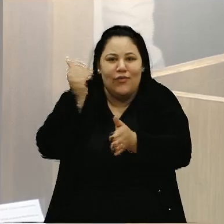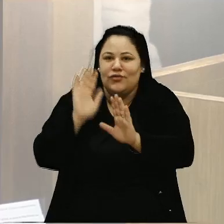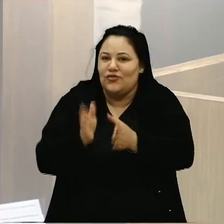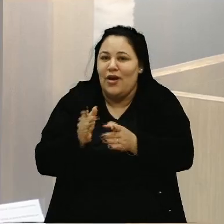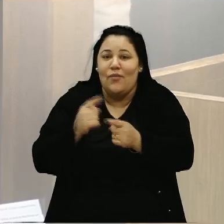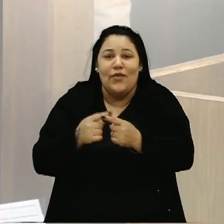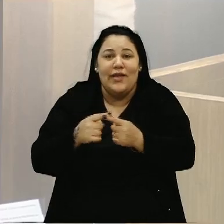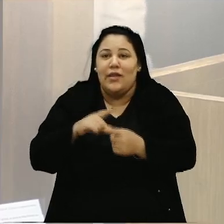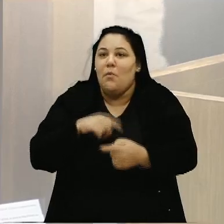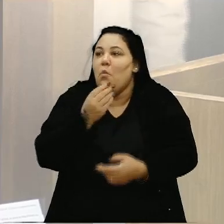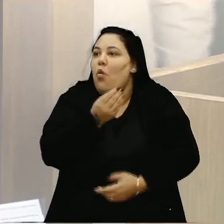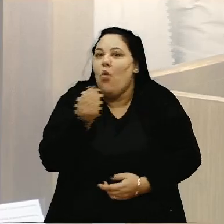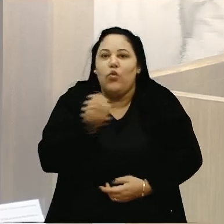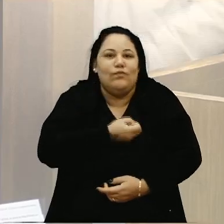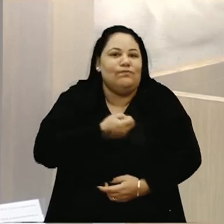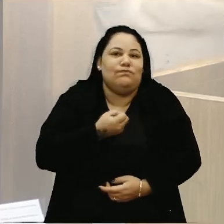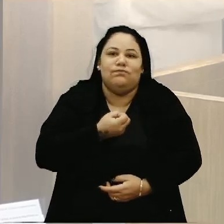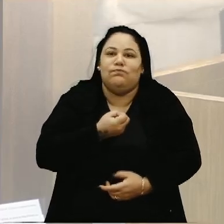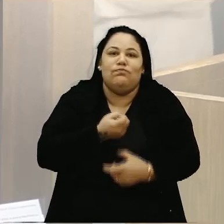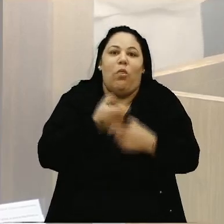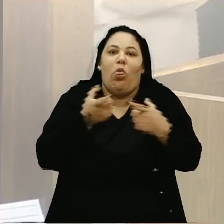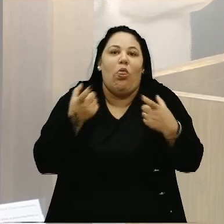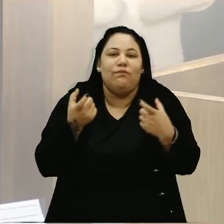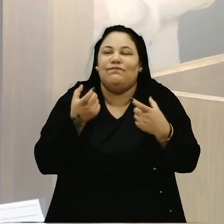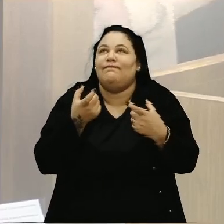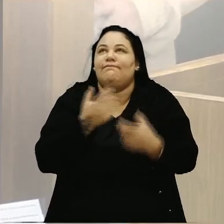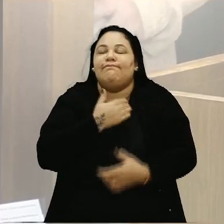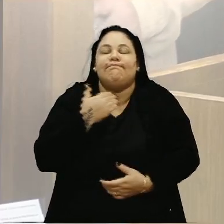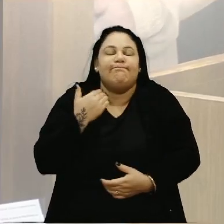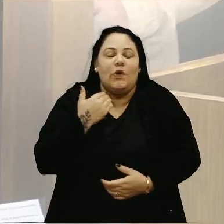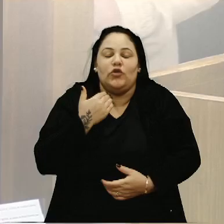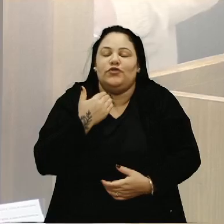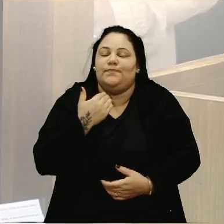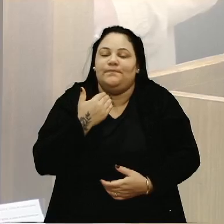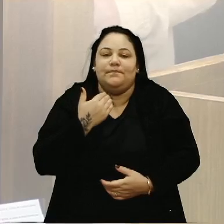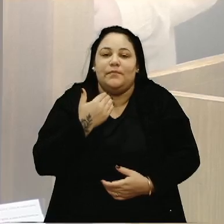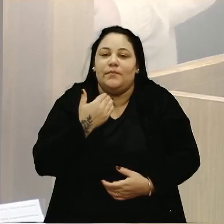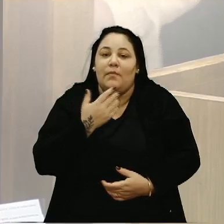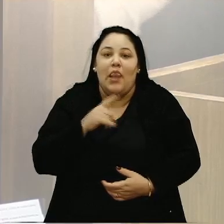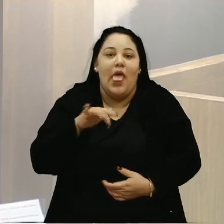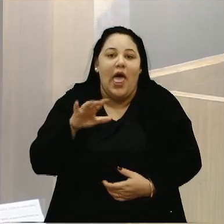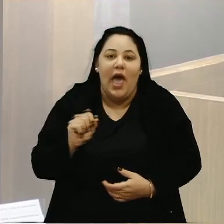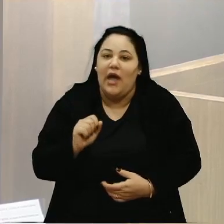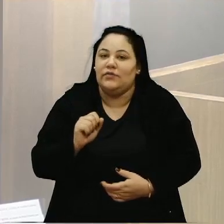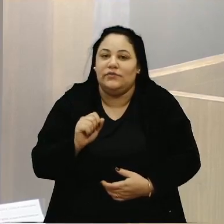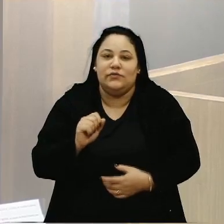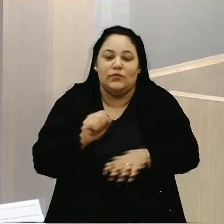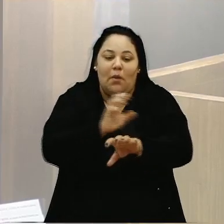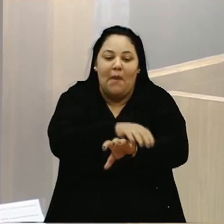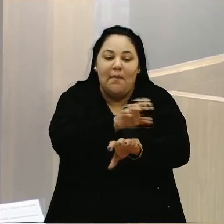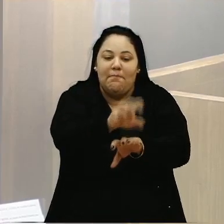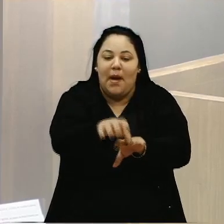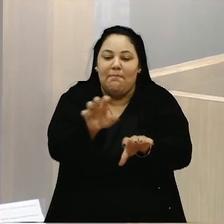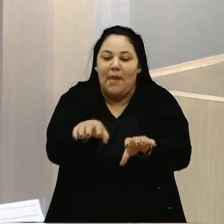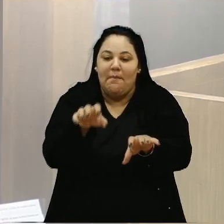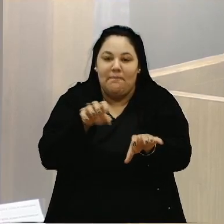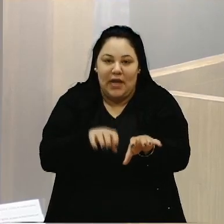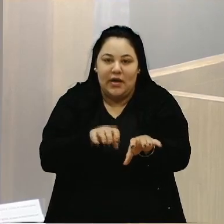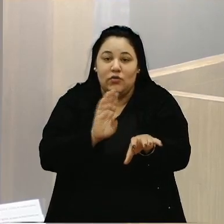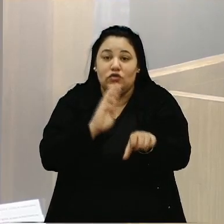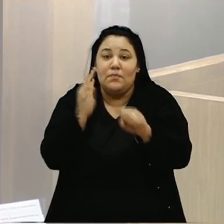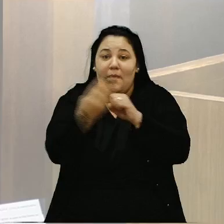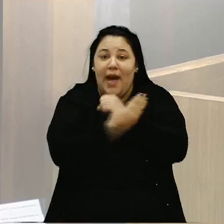acidentes e mortes. Milhares de moradores dos bairros Planalto, Planalto Frente, Planalto 1, Planalto 2, Vila Verde,